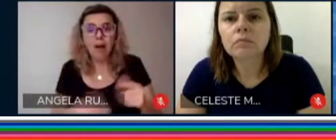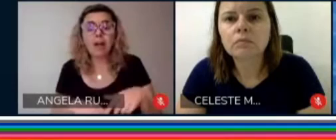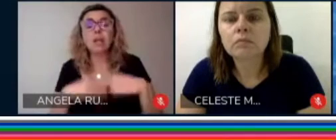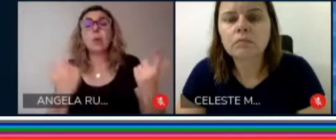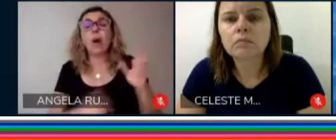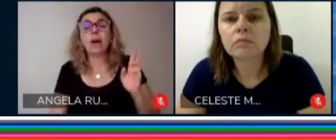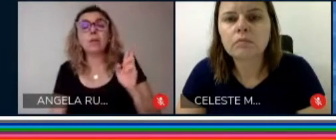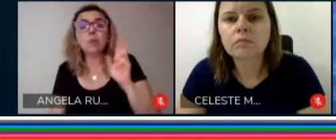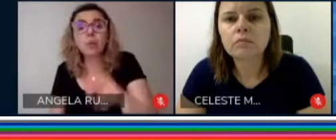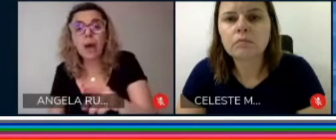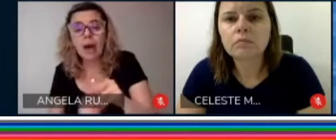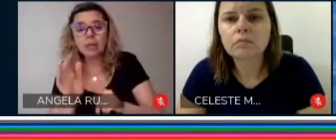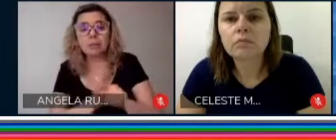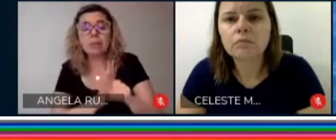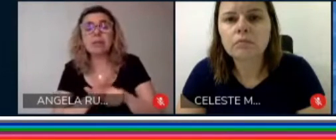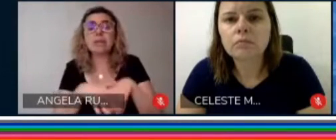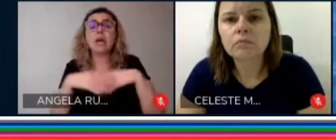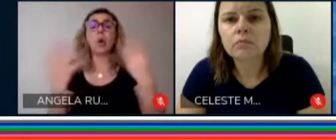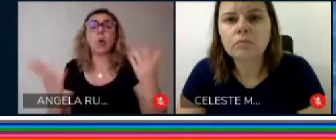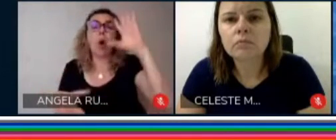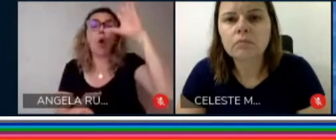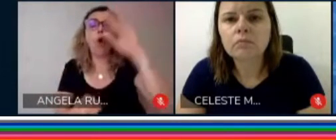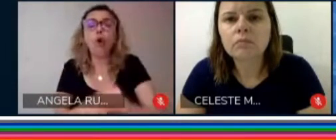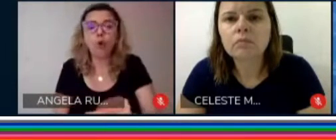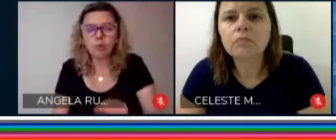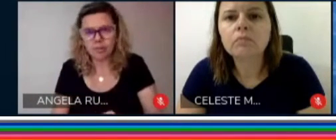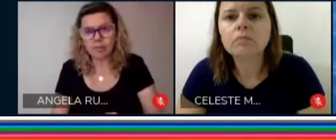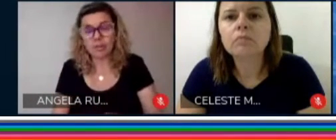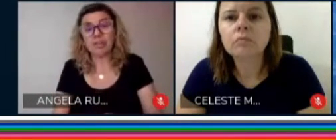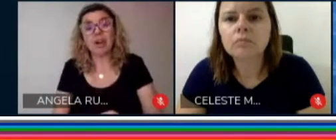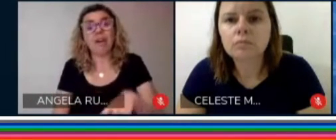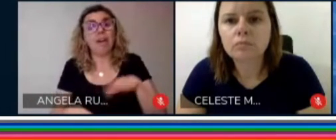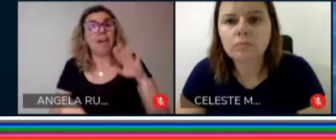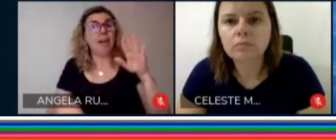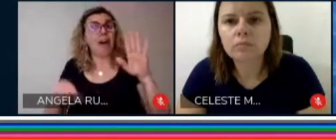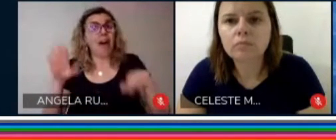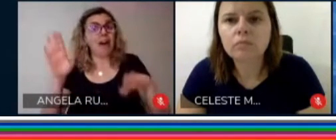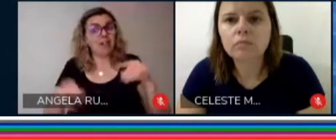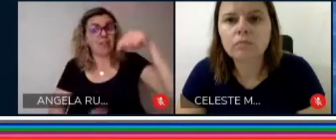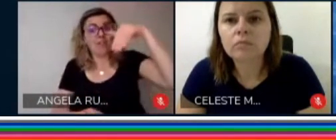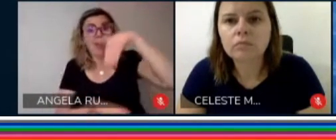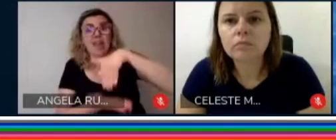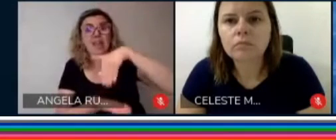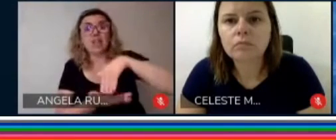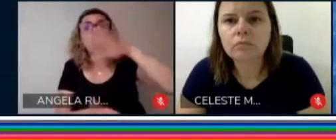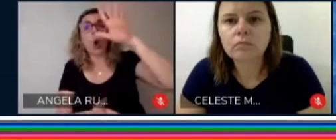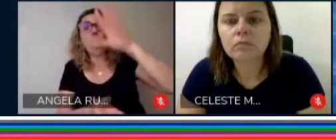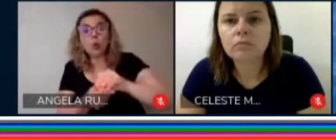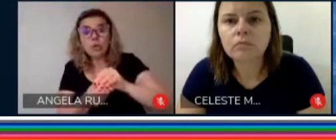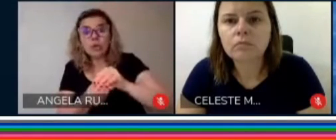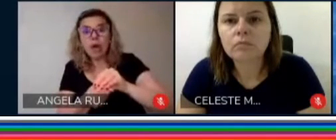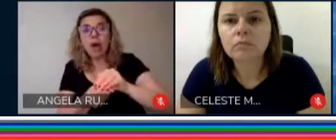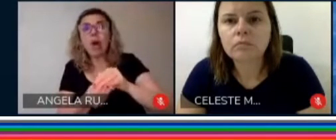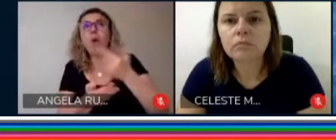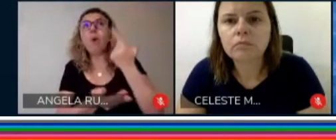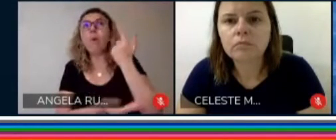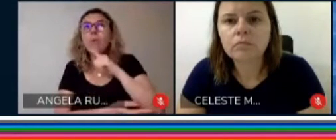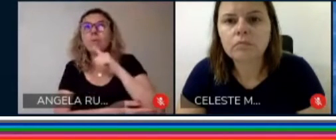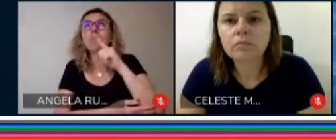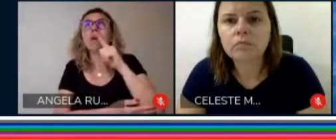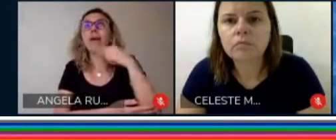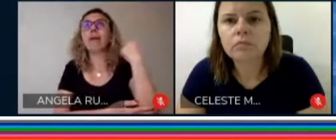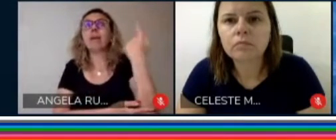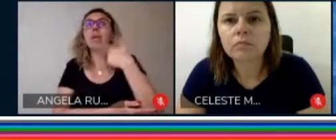resultados a pessoa chegou e a que conclusões. Às vezes, é nas conclusões que a gente consegue tirar o nosso problema